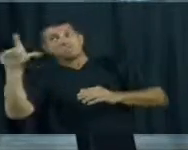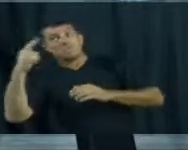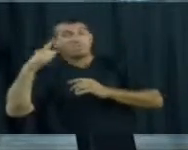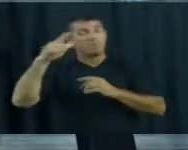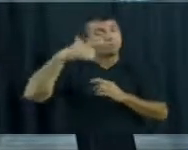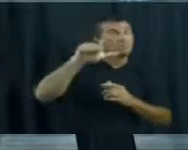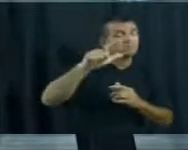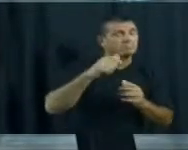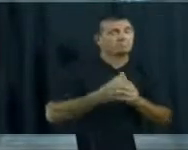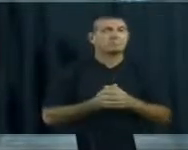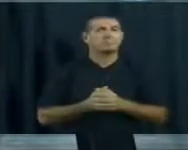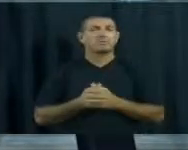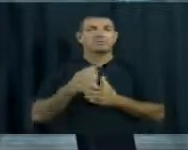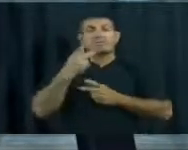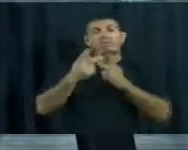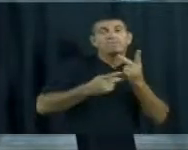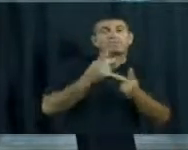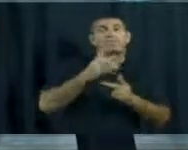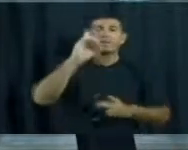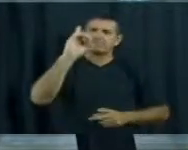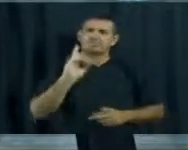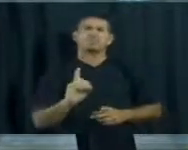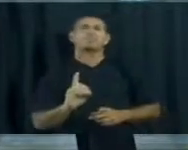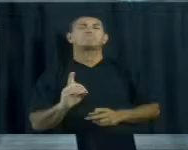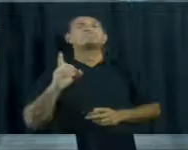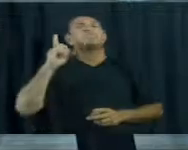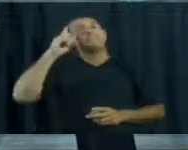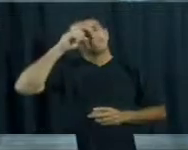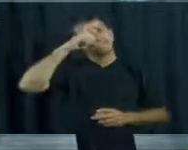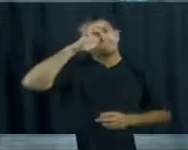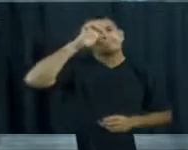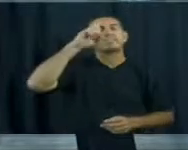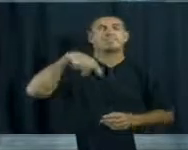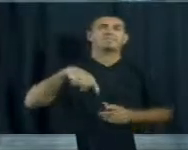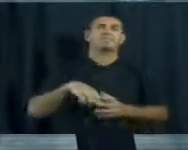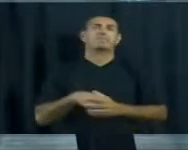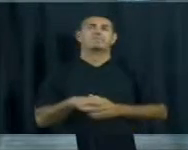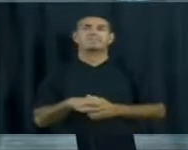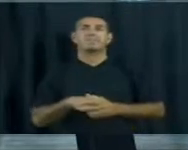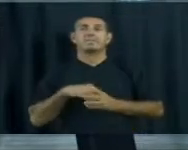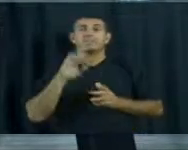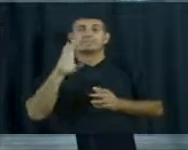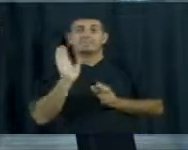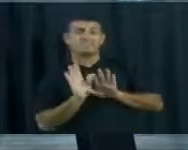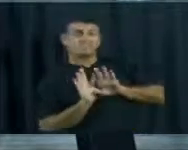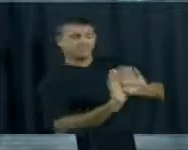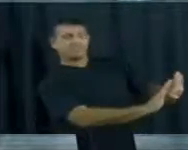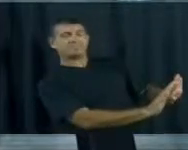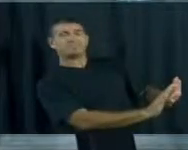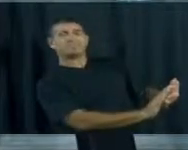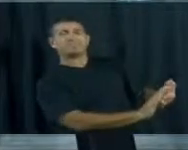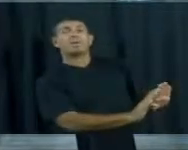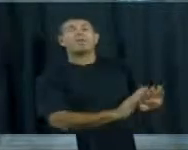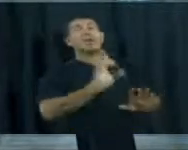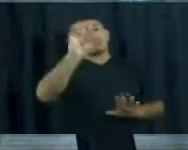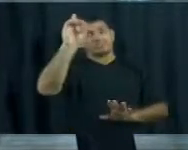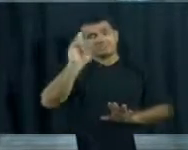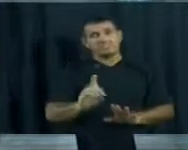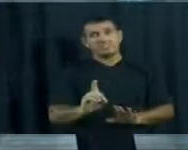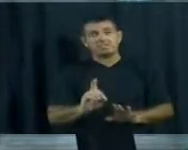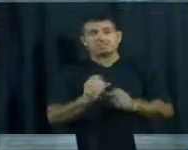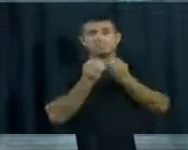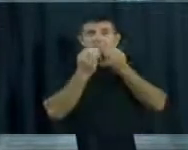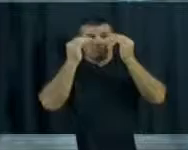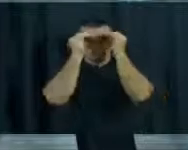questão da gente falar sobre direitos, é muito difícil a gente falar sobre direitos quando a gente está isolado. Uhum. O direito ele só consegue ser